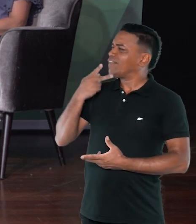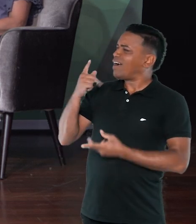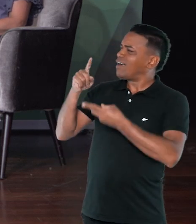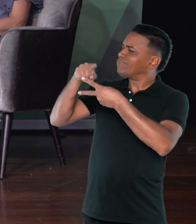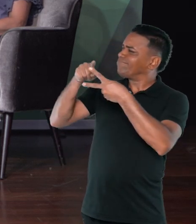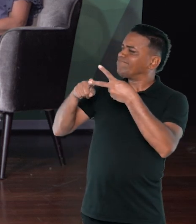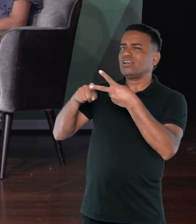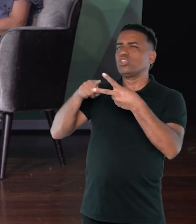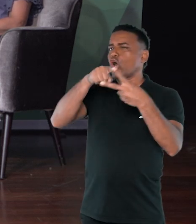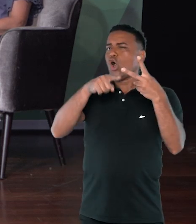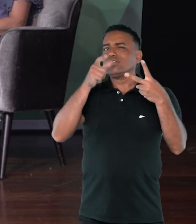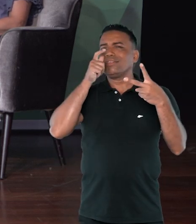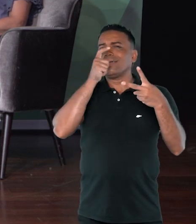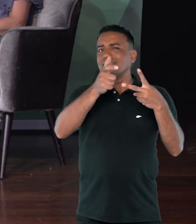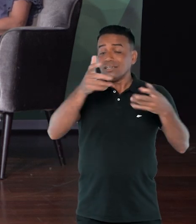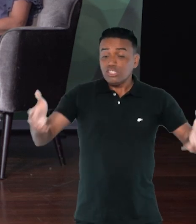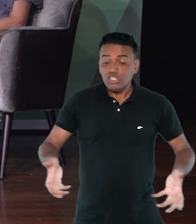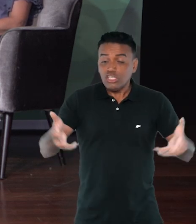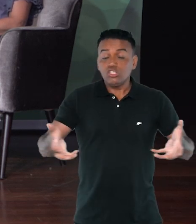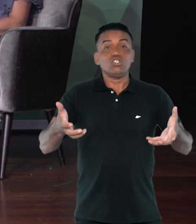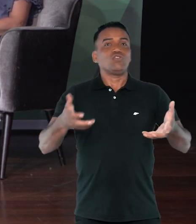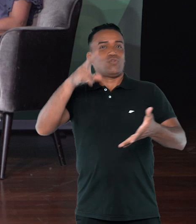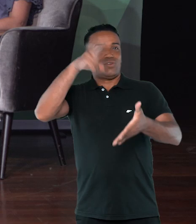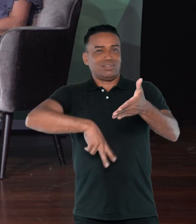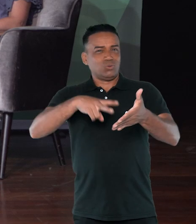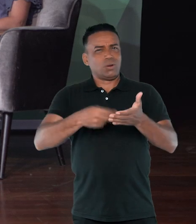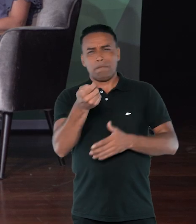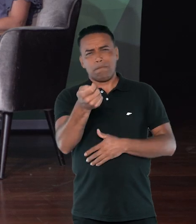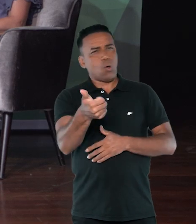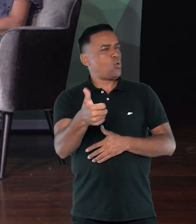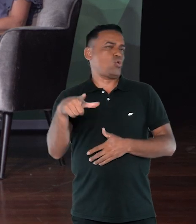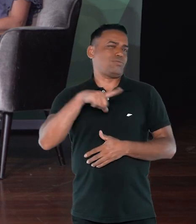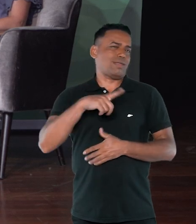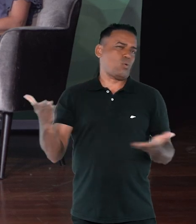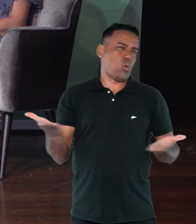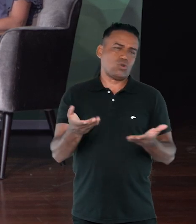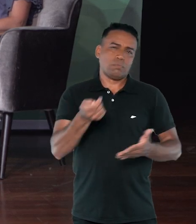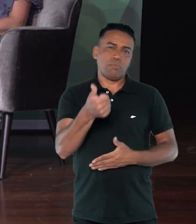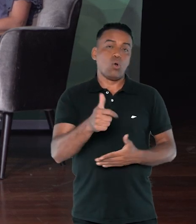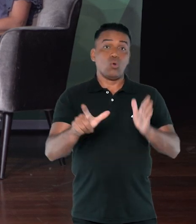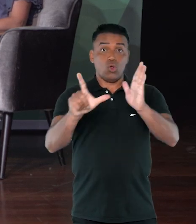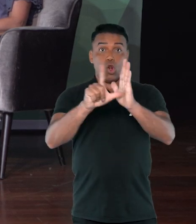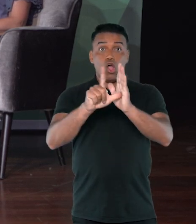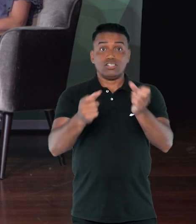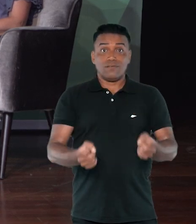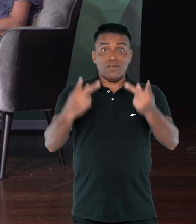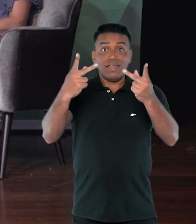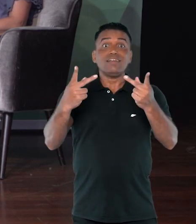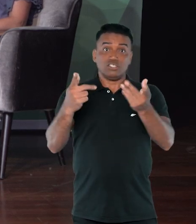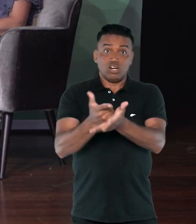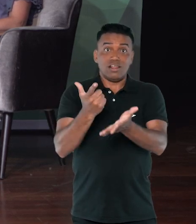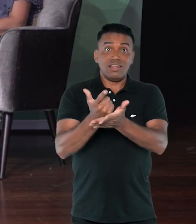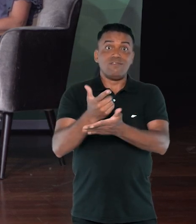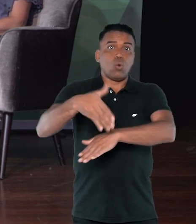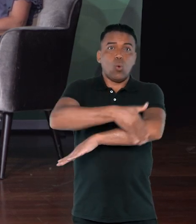assim, bem interessantes de incentivo à leitura, né? Que a gente vê pouco hoje em dia, né, que são as livrarias de rua,